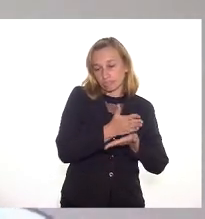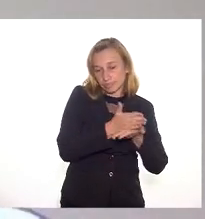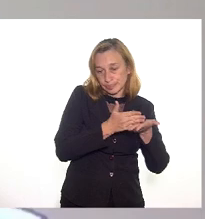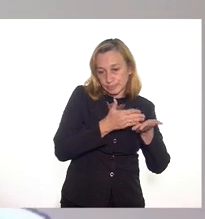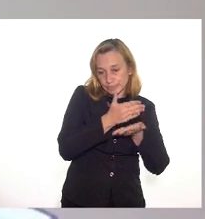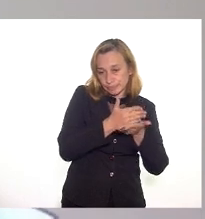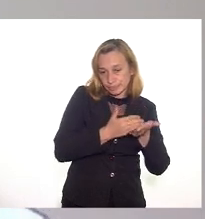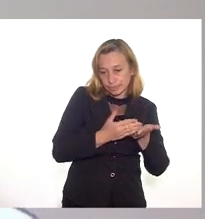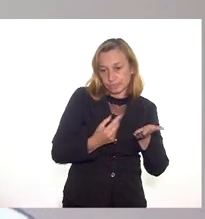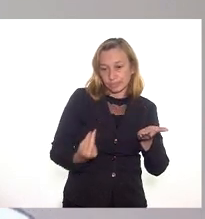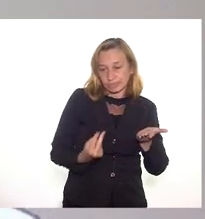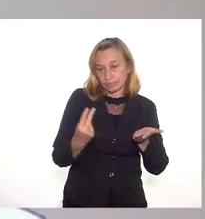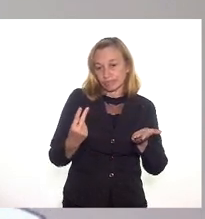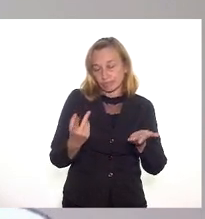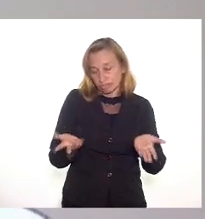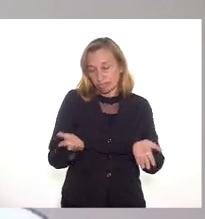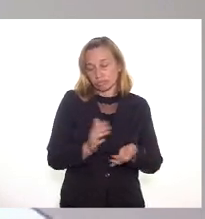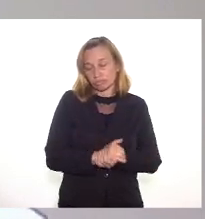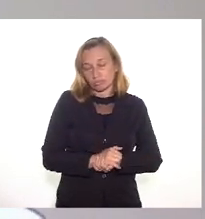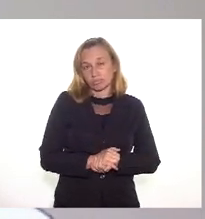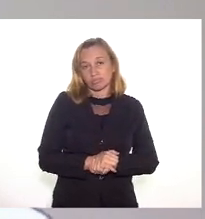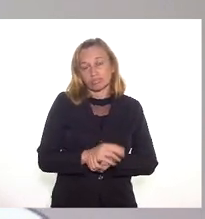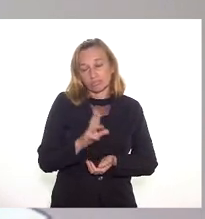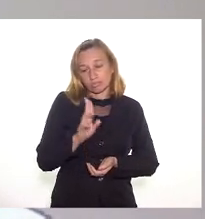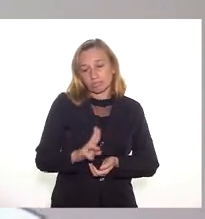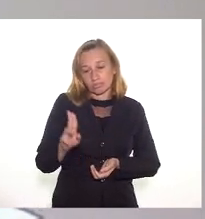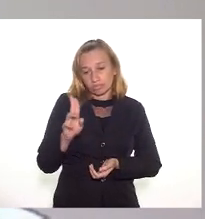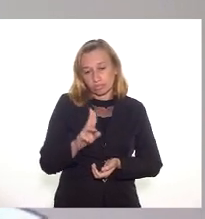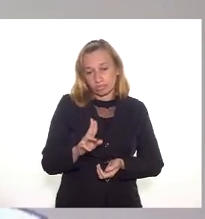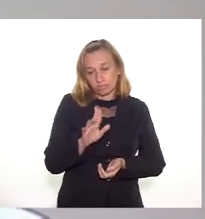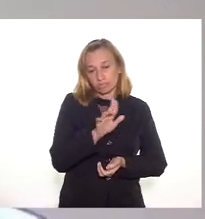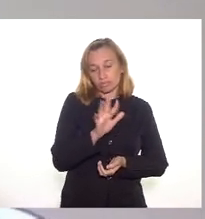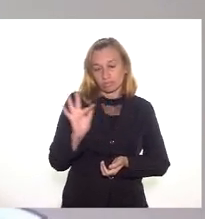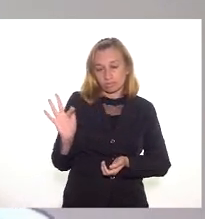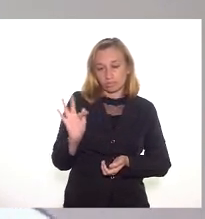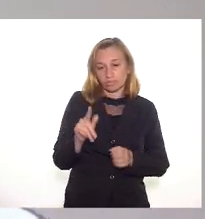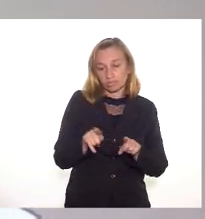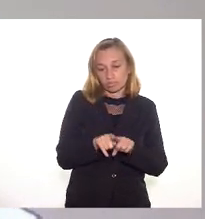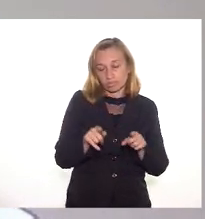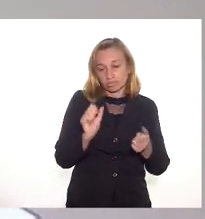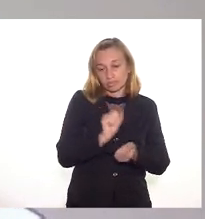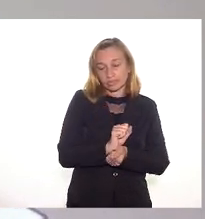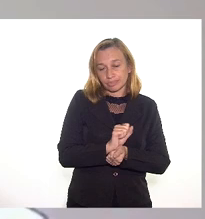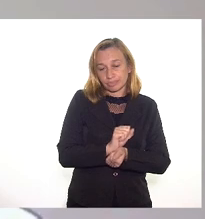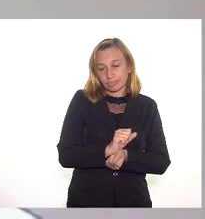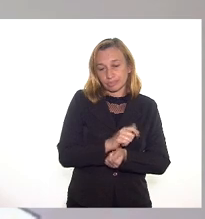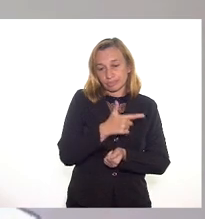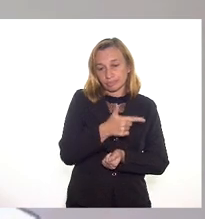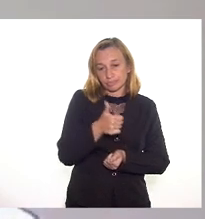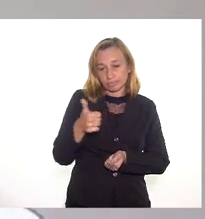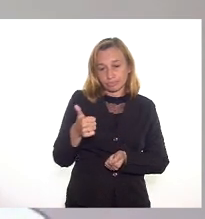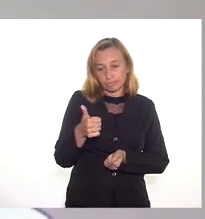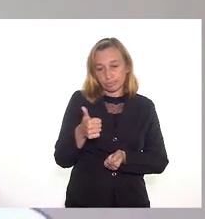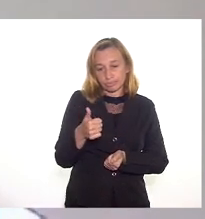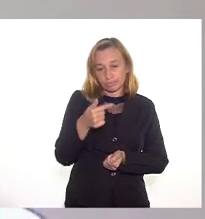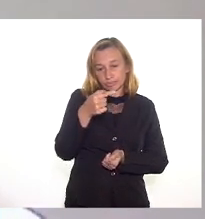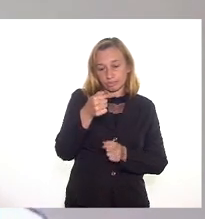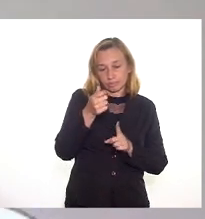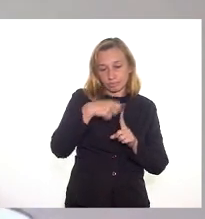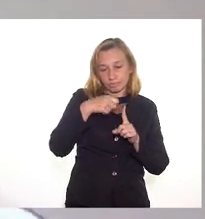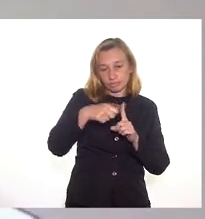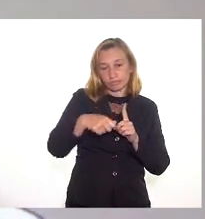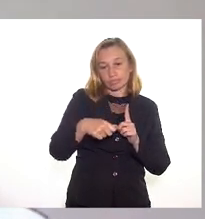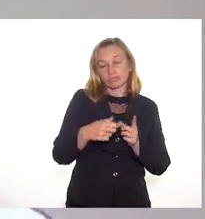desses valores bloqueados a Universidade Federal Fluminense também só poderá funcionar em 2021 por sete meses